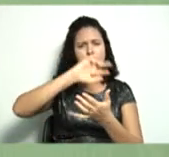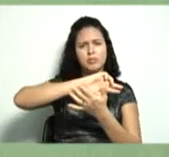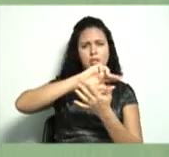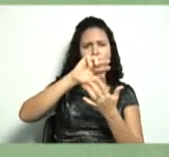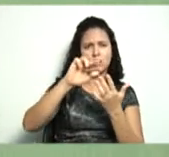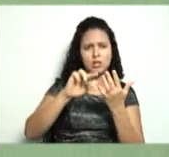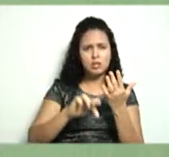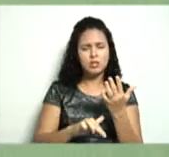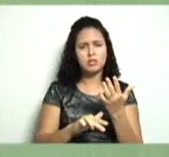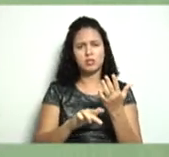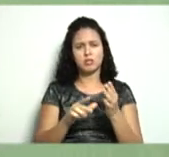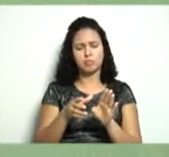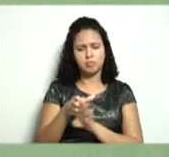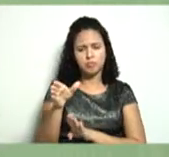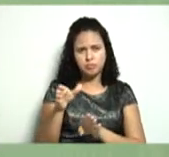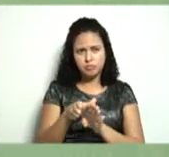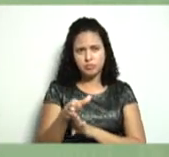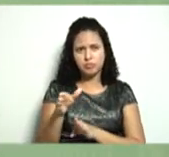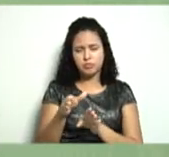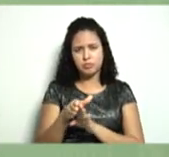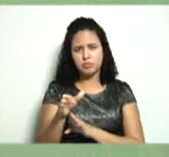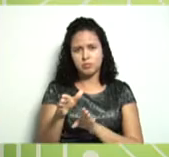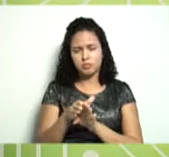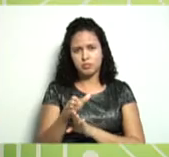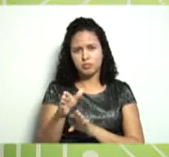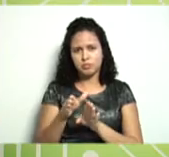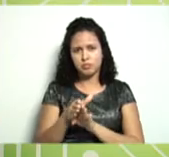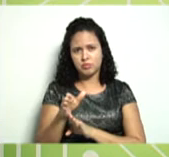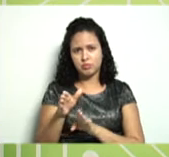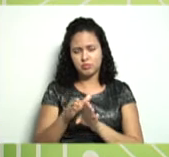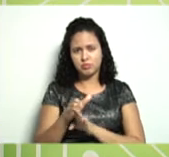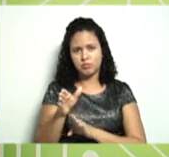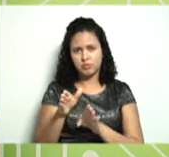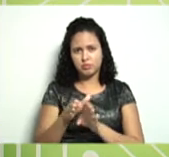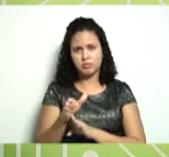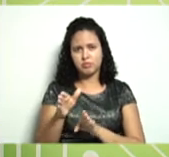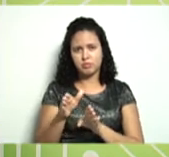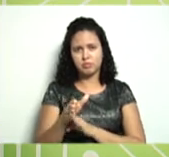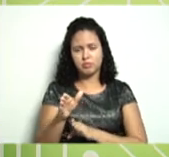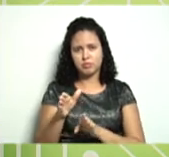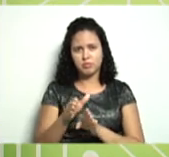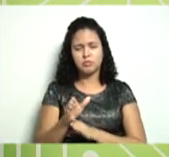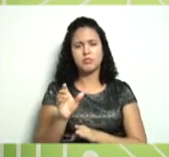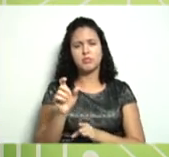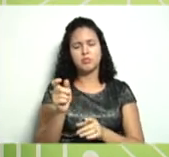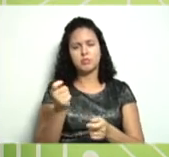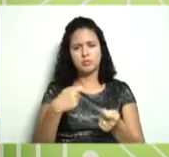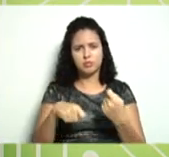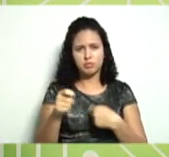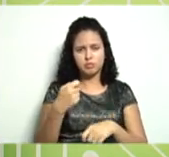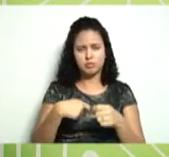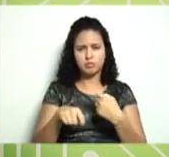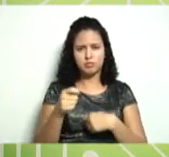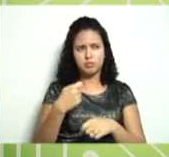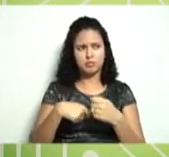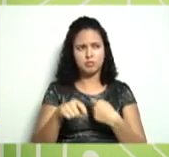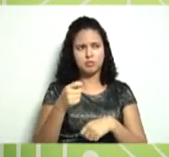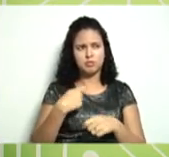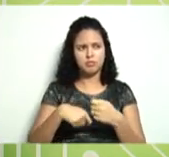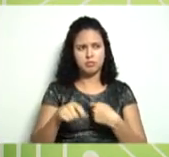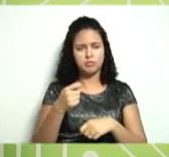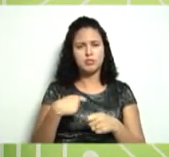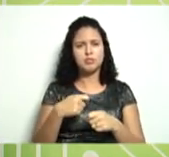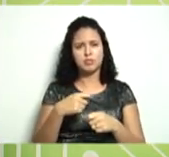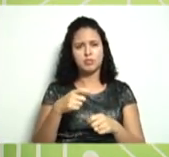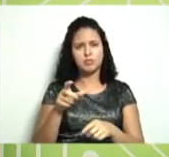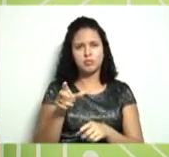faziam parte desses conselhos. Olha aqui, na estrutura, o órgão de administração, o que, que tem dele, dentro dele? Nós temos